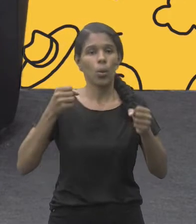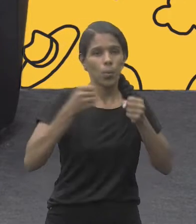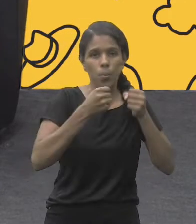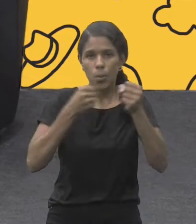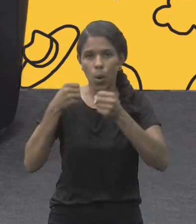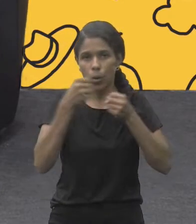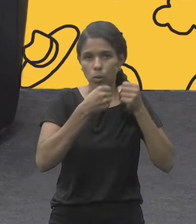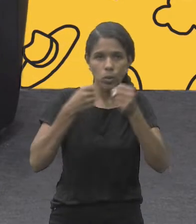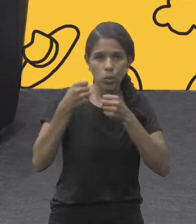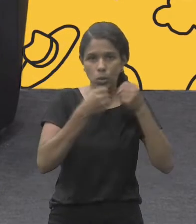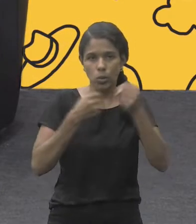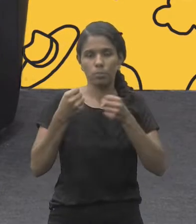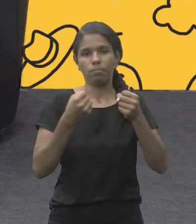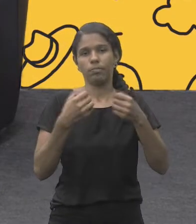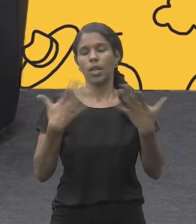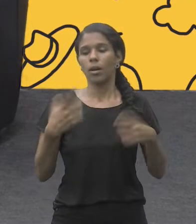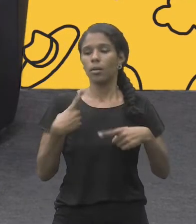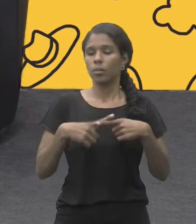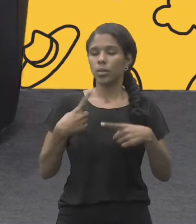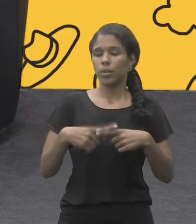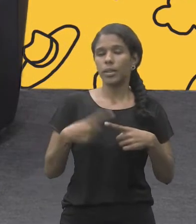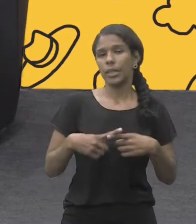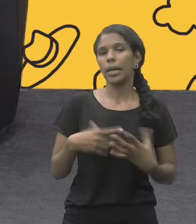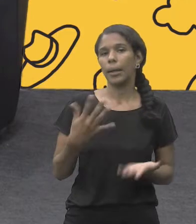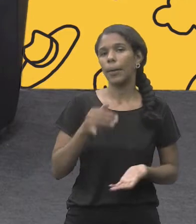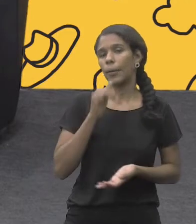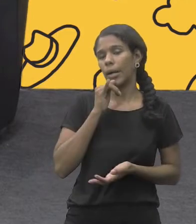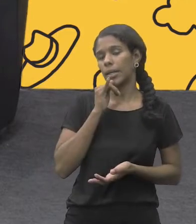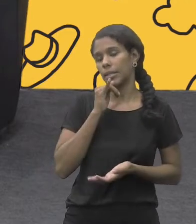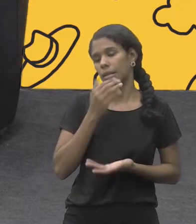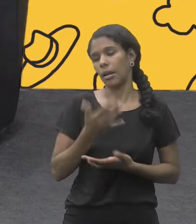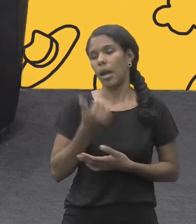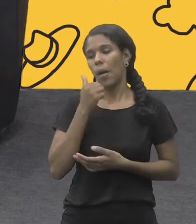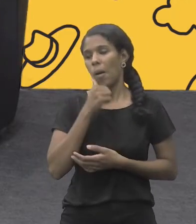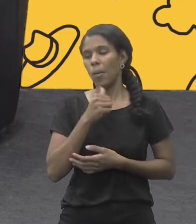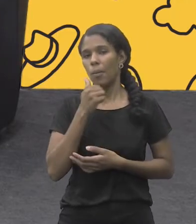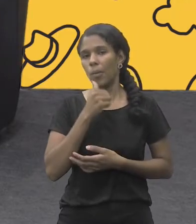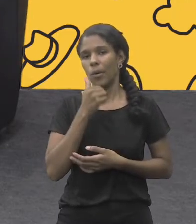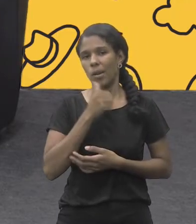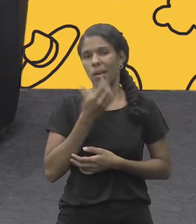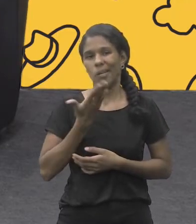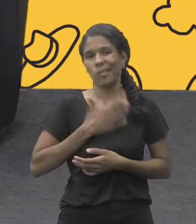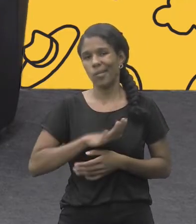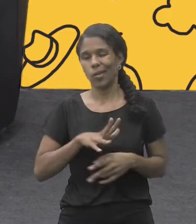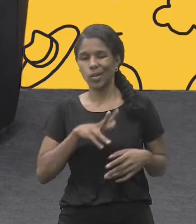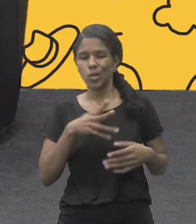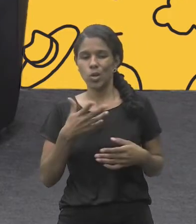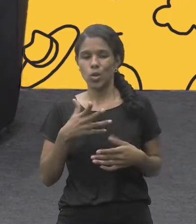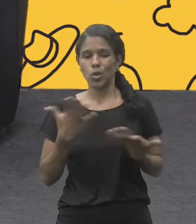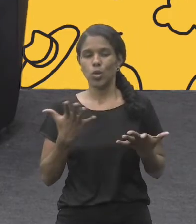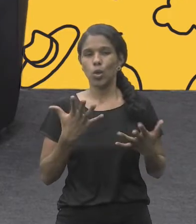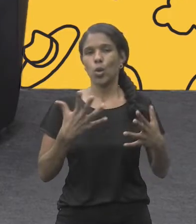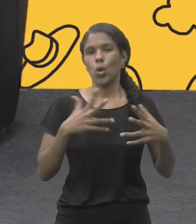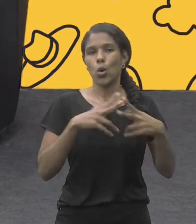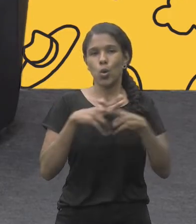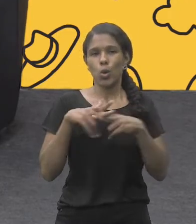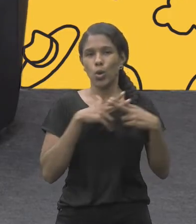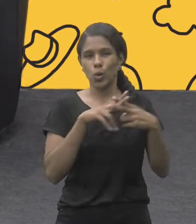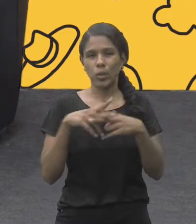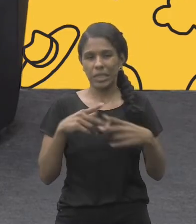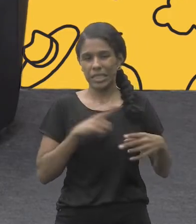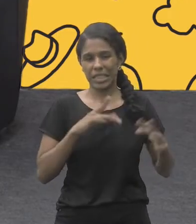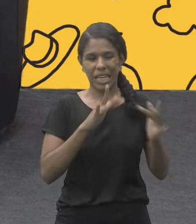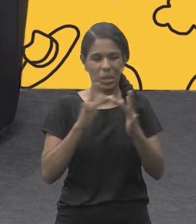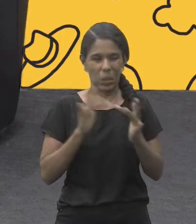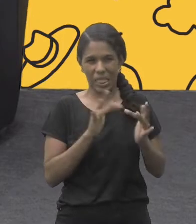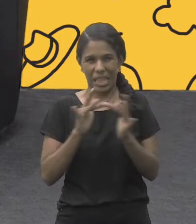não gosta de treinar com contato. O jiu-jitsu tem muito contato. Então as mulheres, quando elas... Tem pessoas que gostam de treinar, mas não querem ter